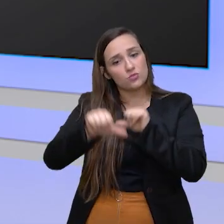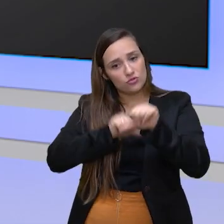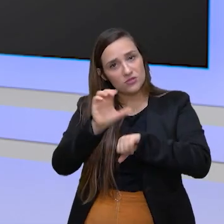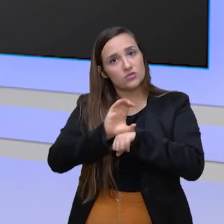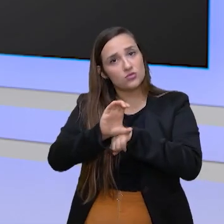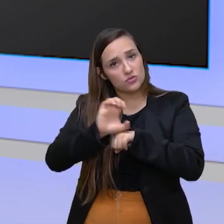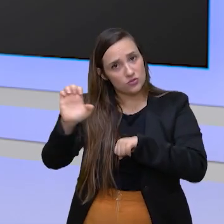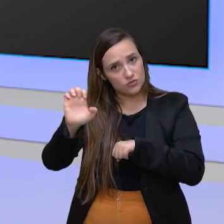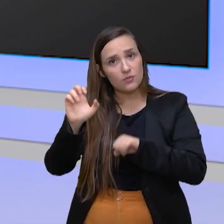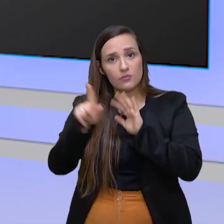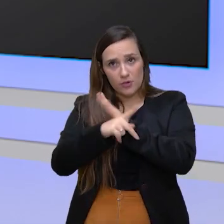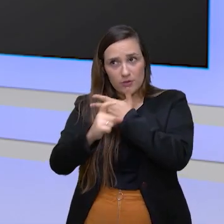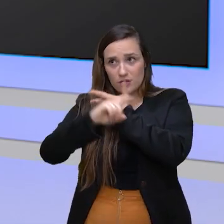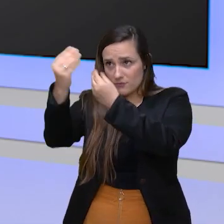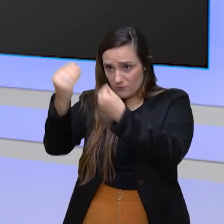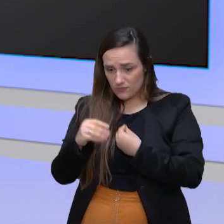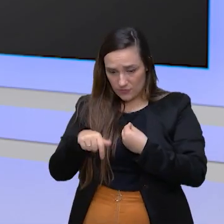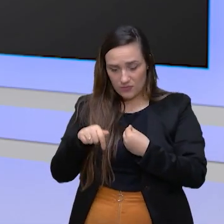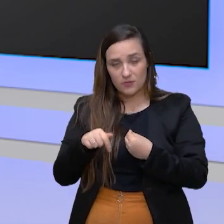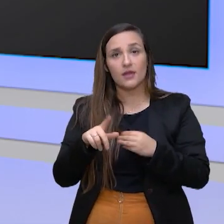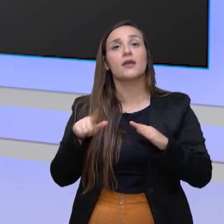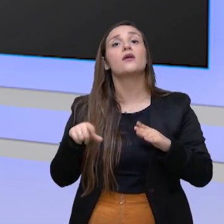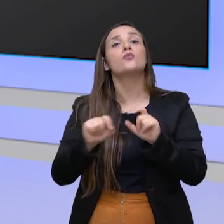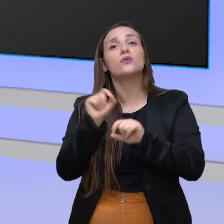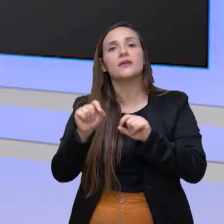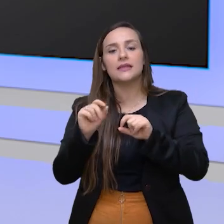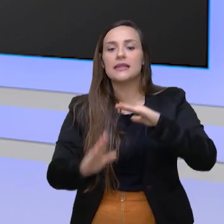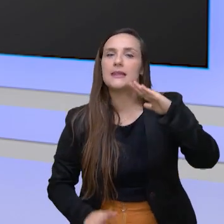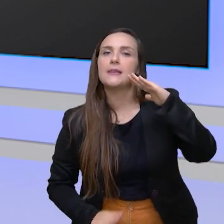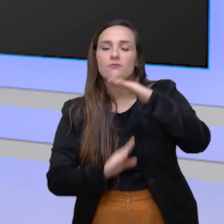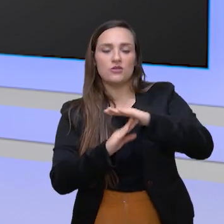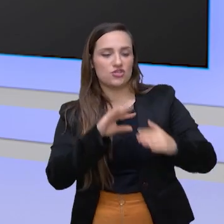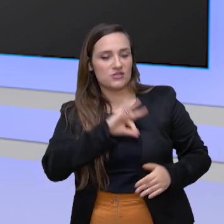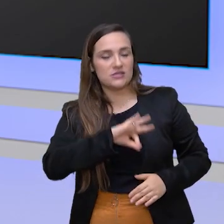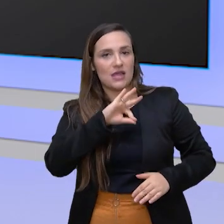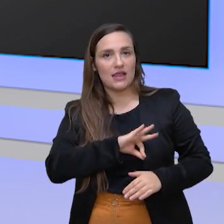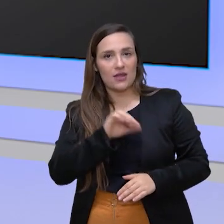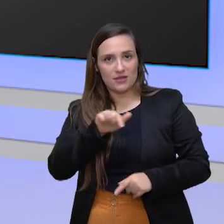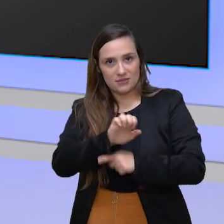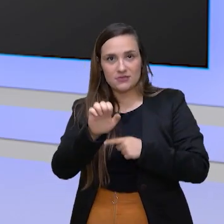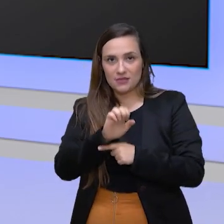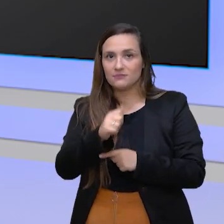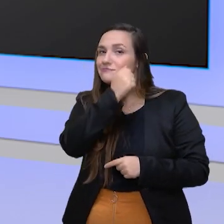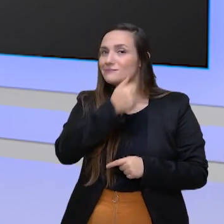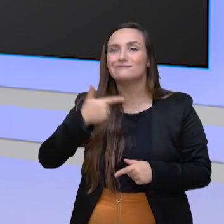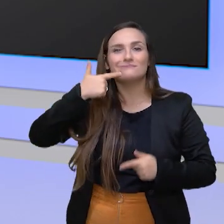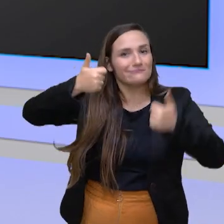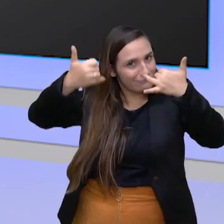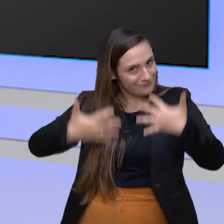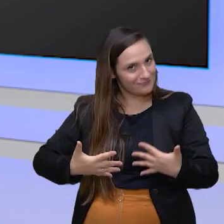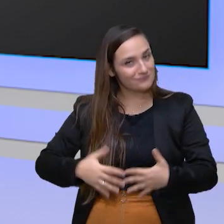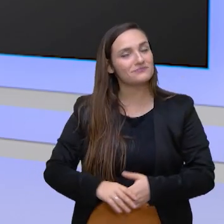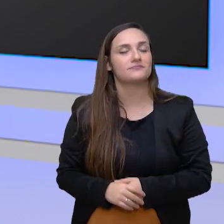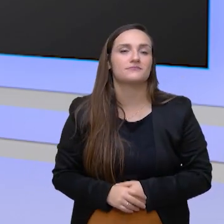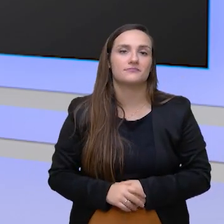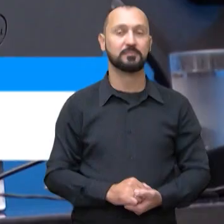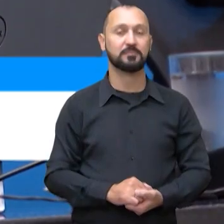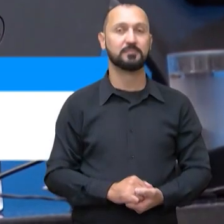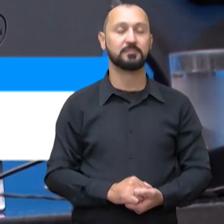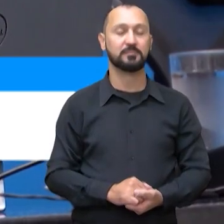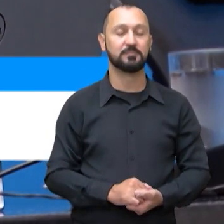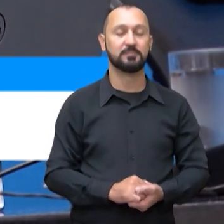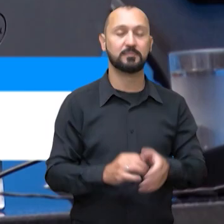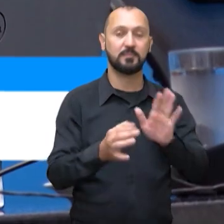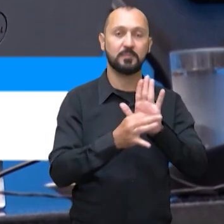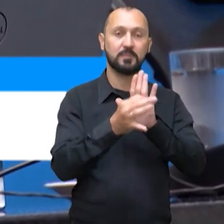emenda à Constituição, de autoria do Poder Executivo, referente ao teto de gastos do Estado. Ana Paula Gimenez.